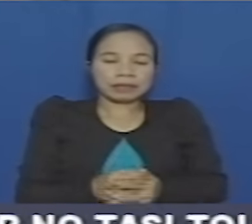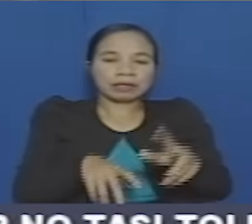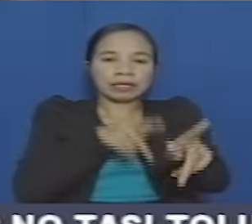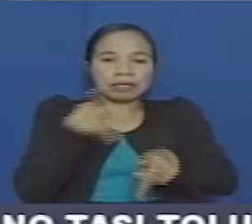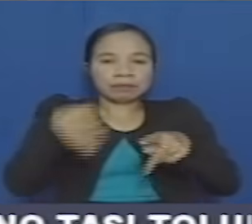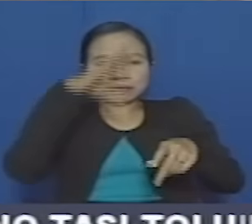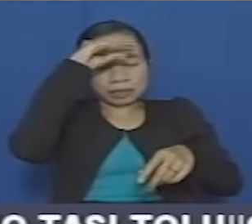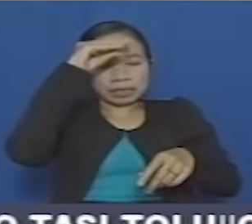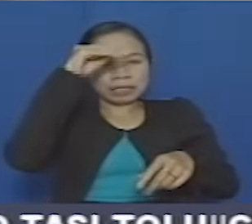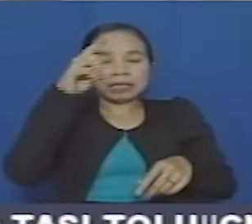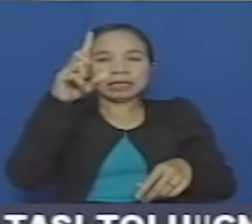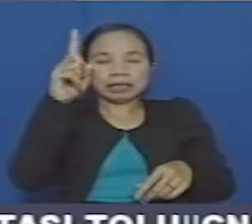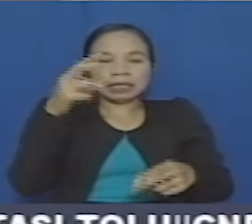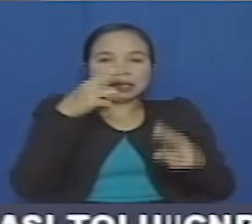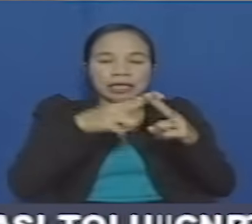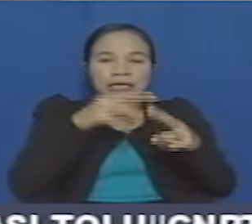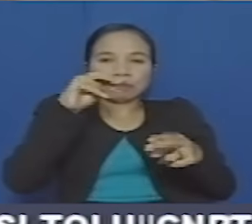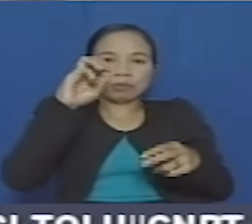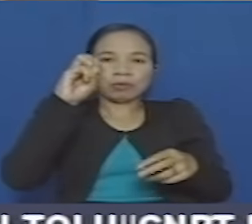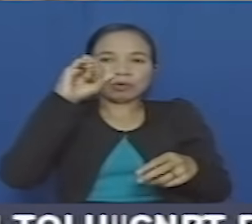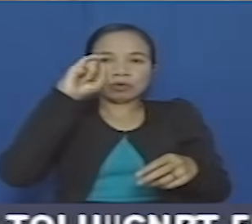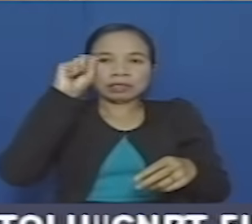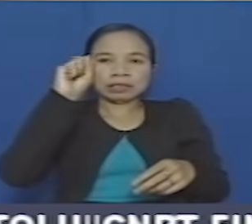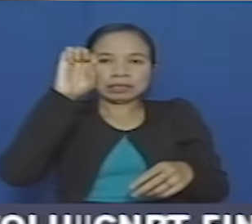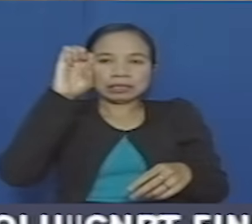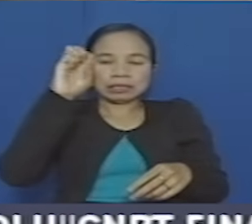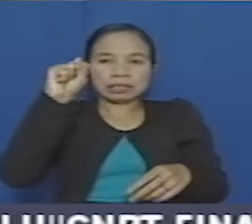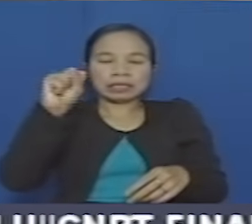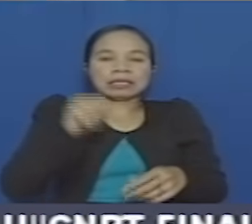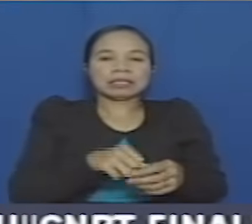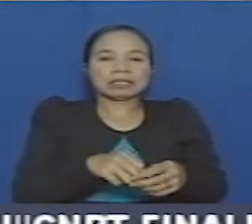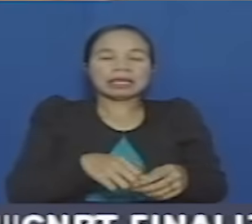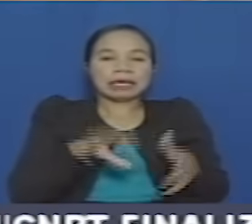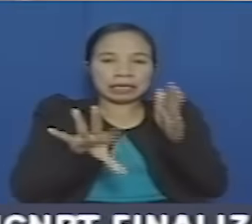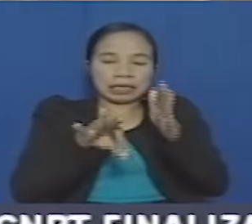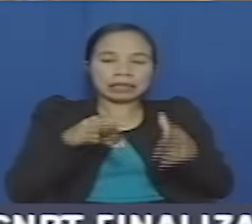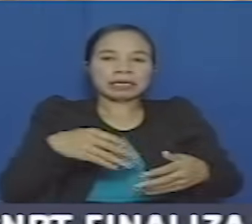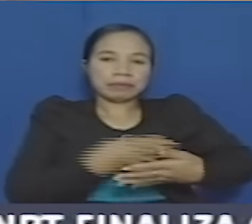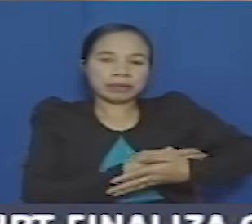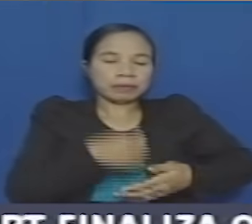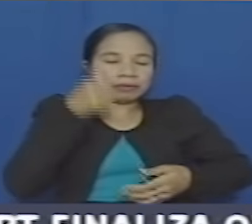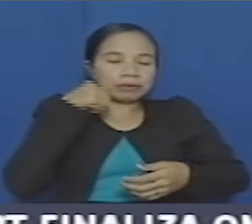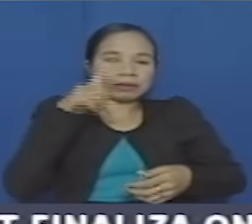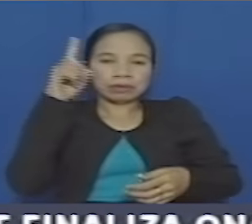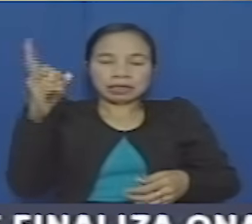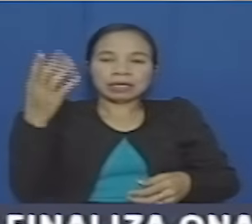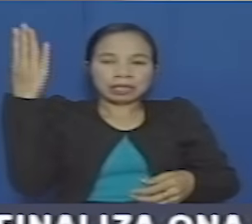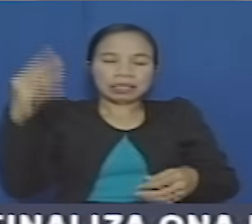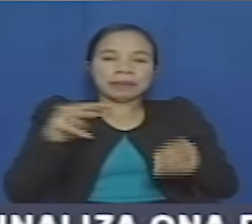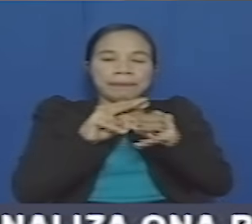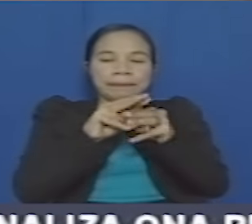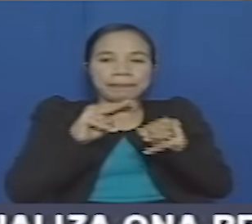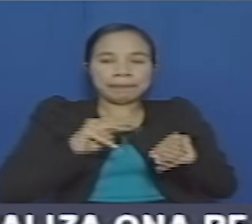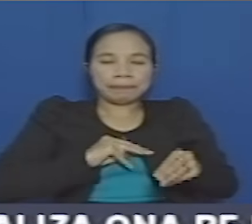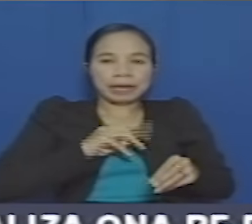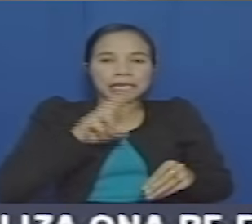Cidadão Mane Ida Honaran Moisés dos Santos é também bem feito Ida ho condição Morris e a área Lisbuta que manlewana